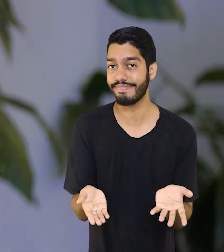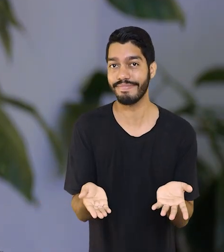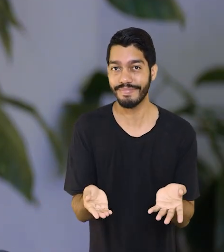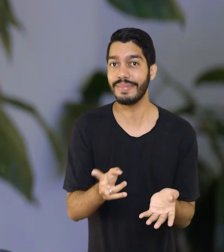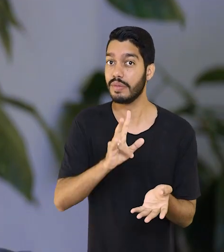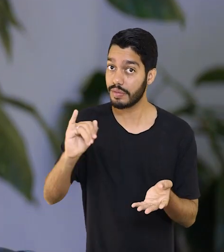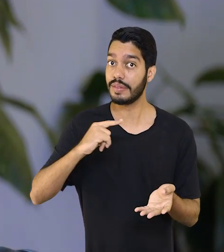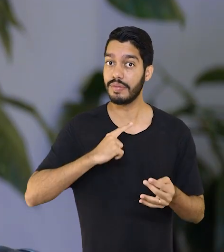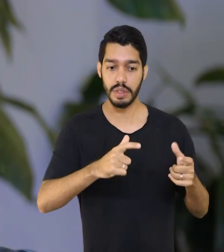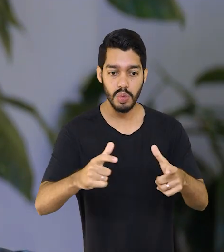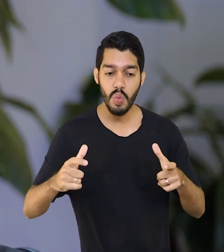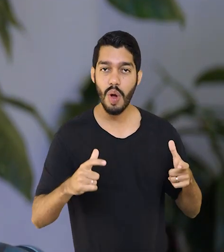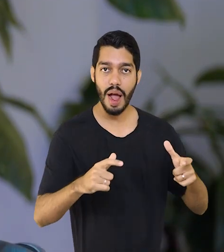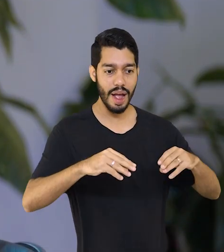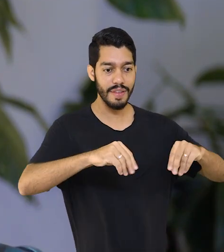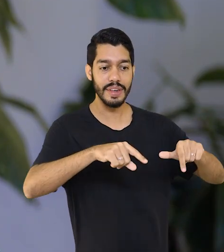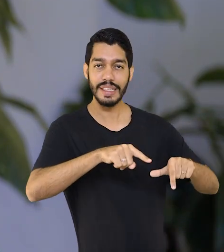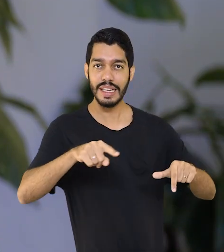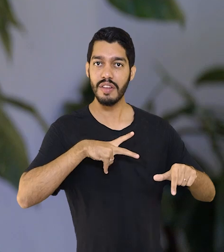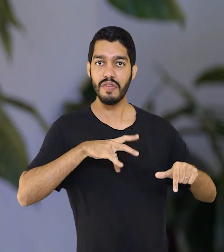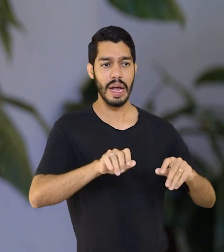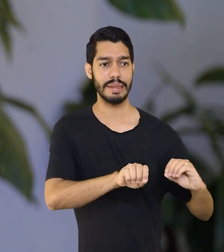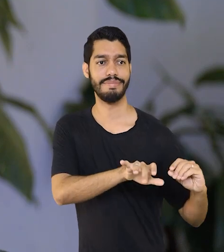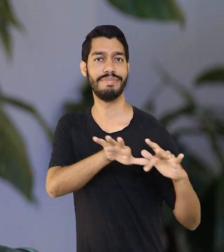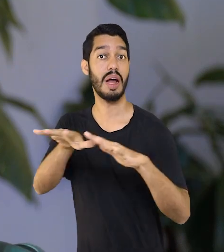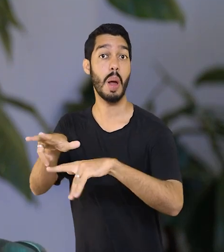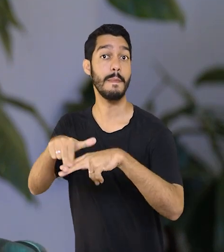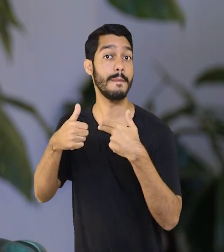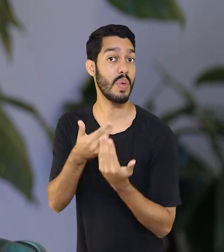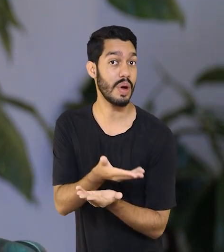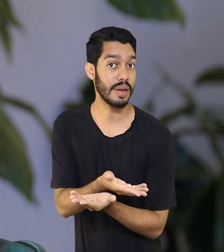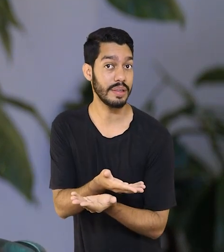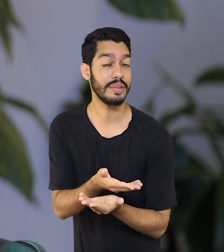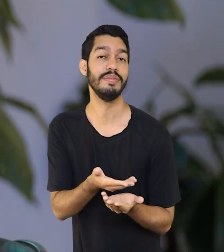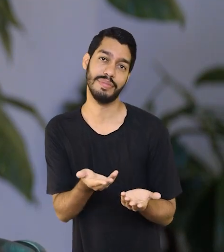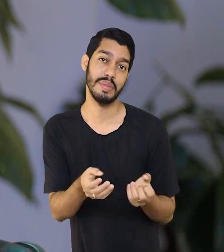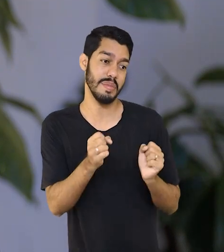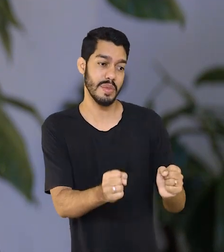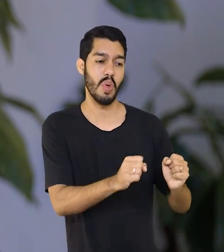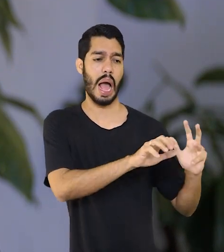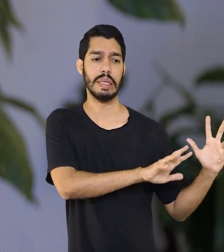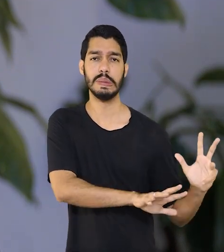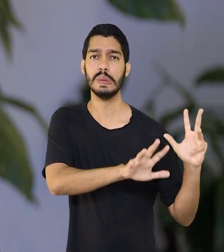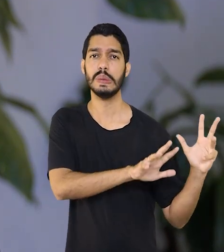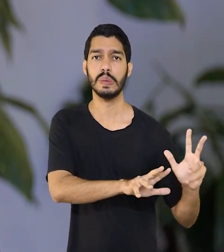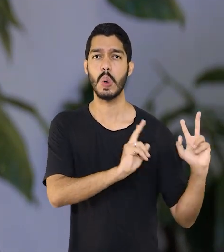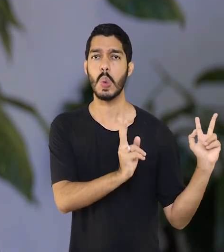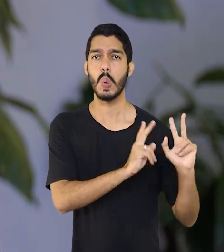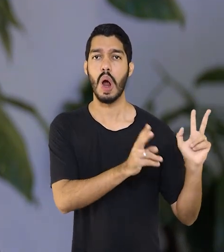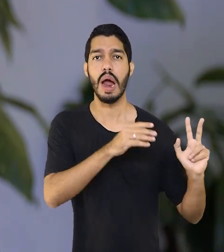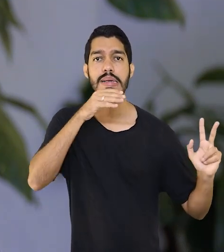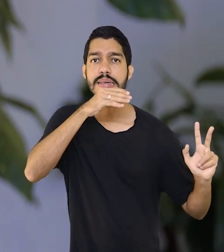teremos territórios que se tornarão inabitáveis extensos, porque De repente, uma onda de calor daqui a 20